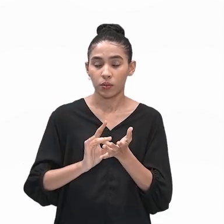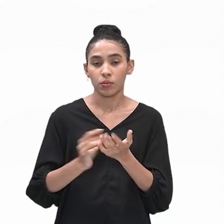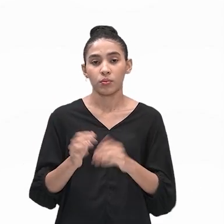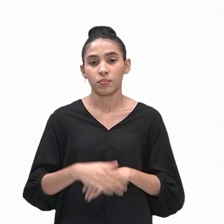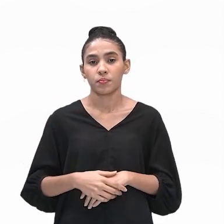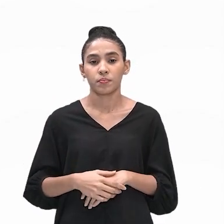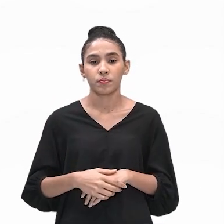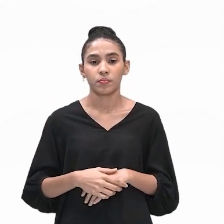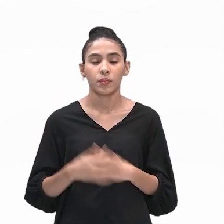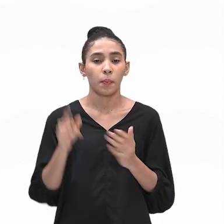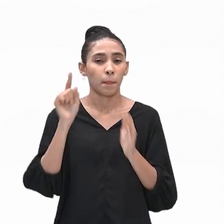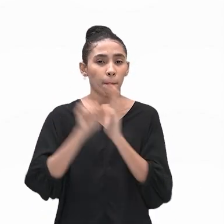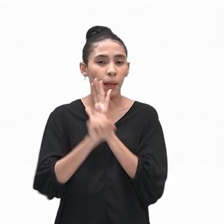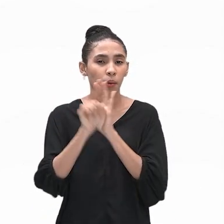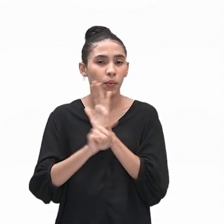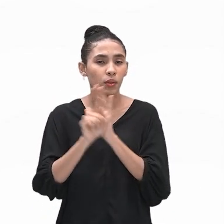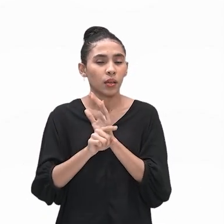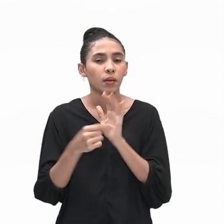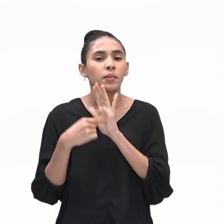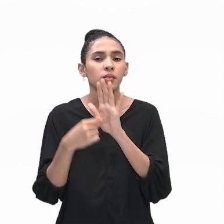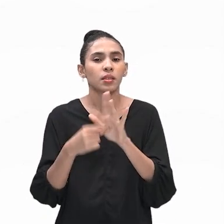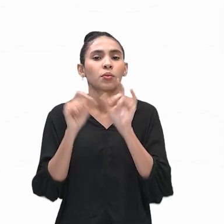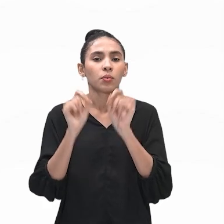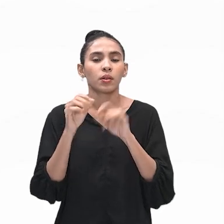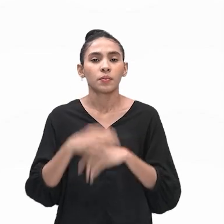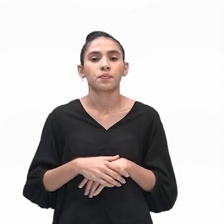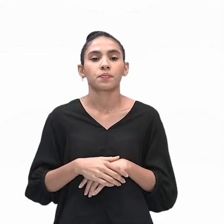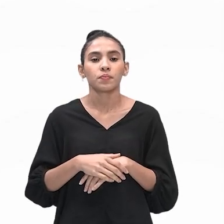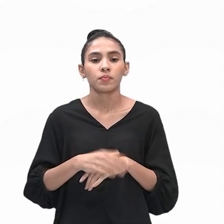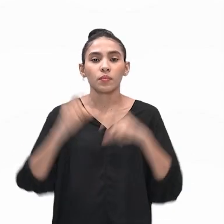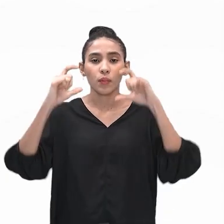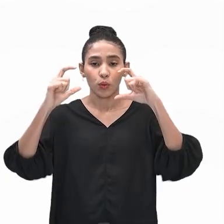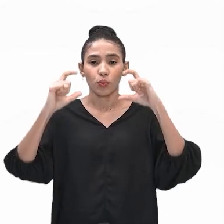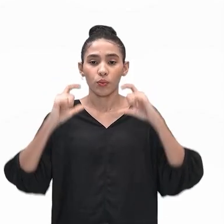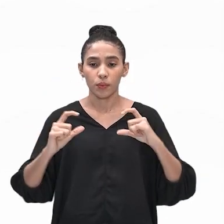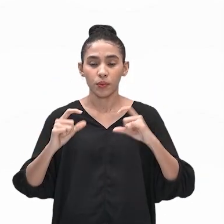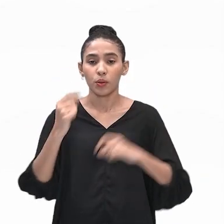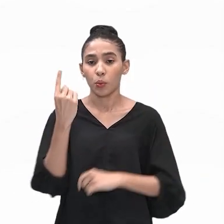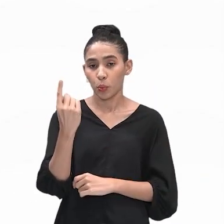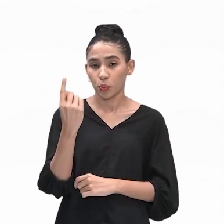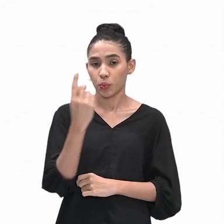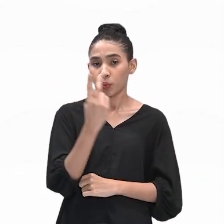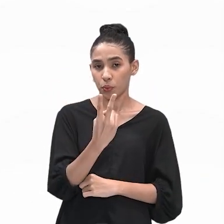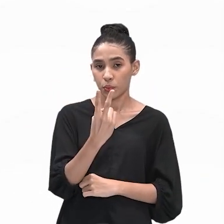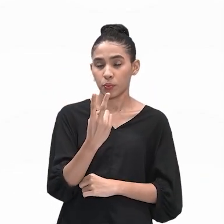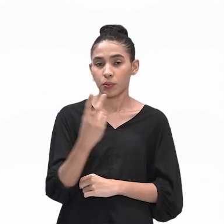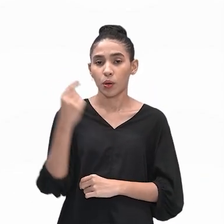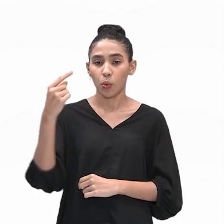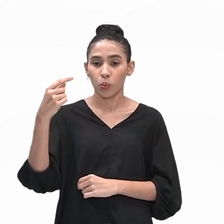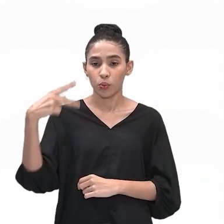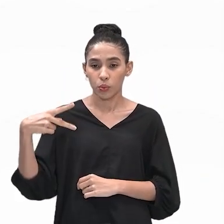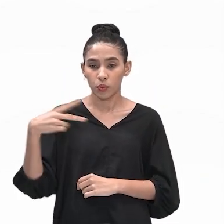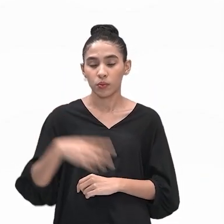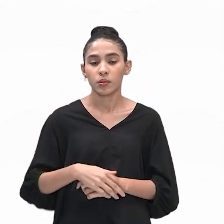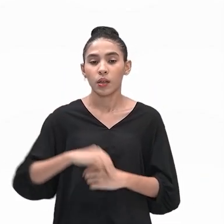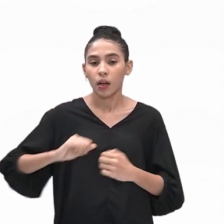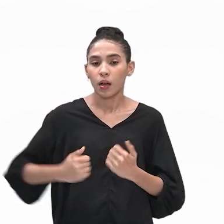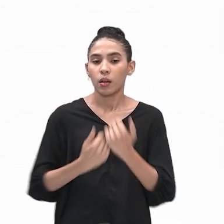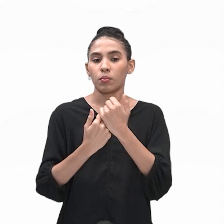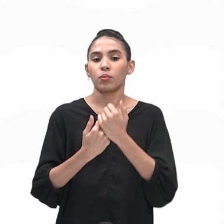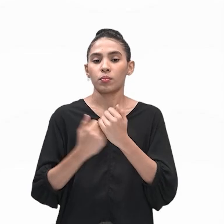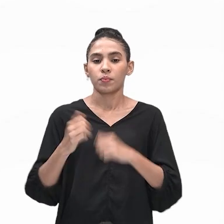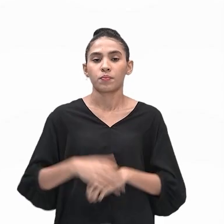de argumento é mostrando que as premissas, né, os parágrafos que eu tenho, nos quais se apoia,